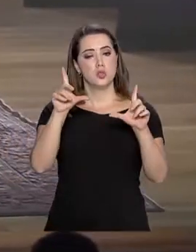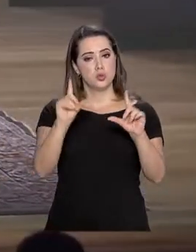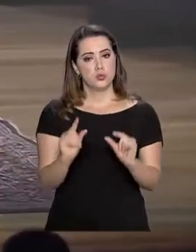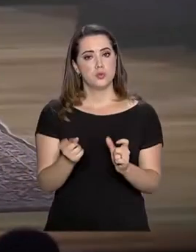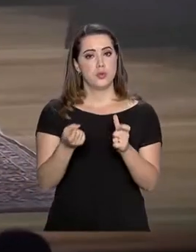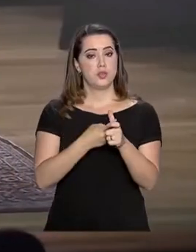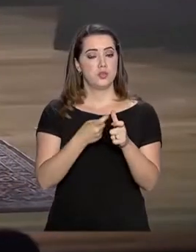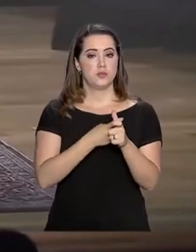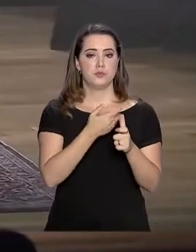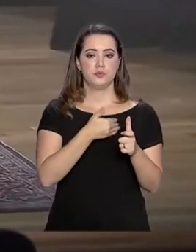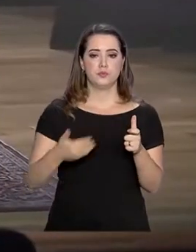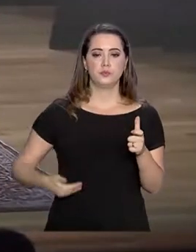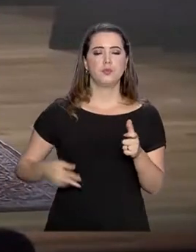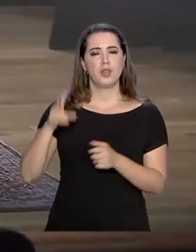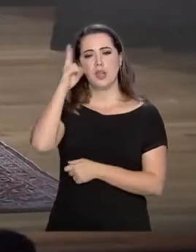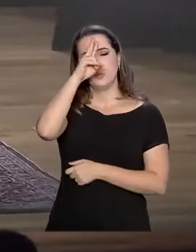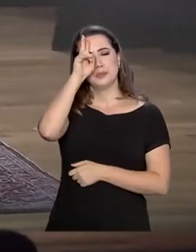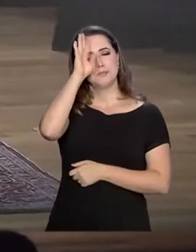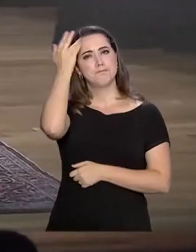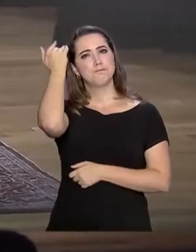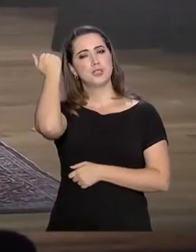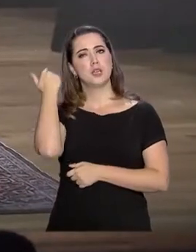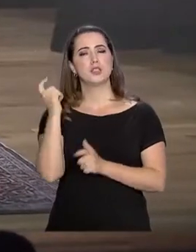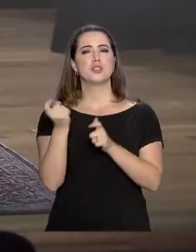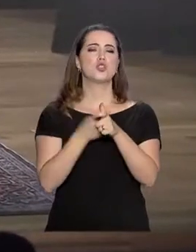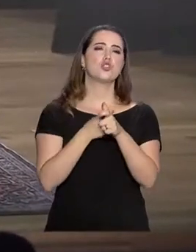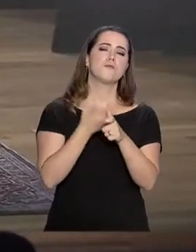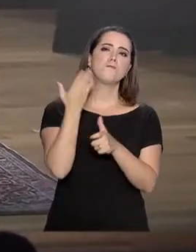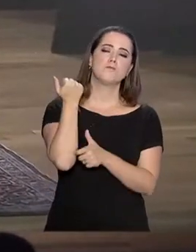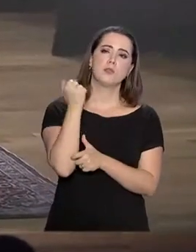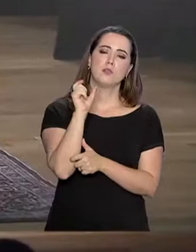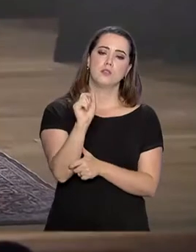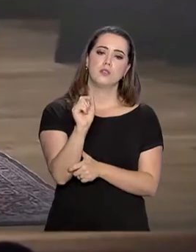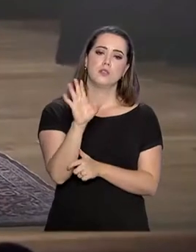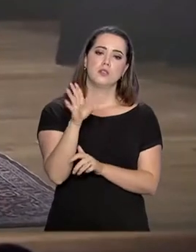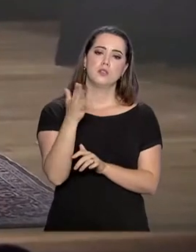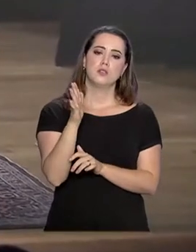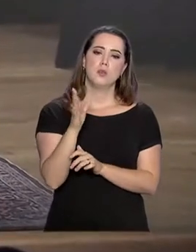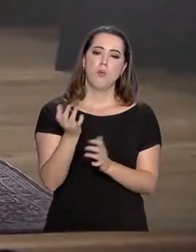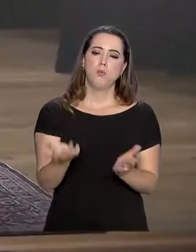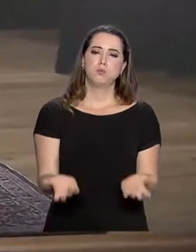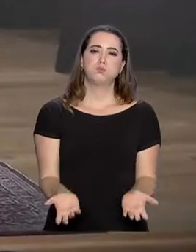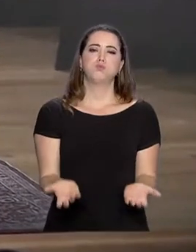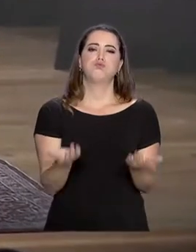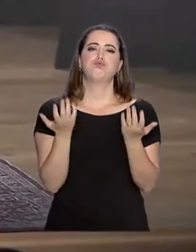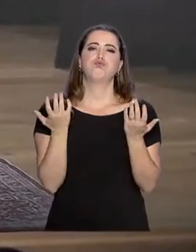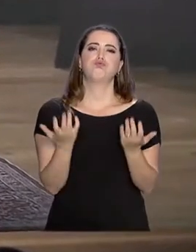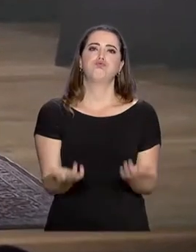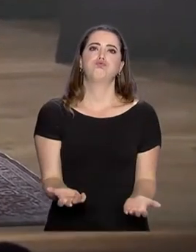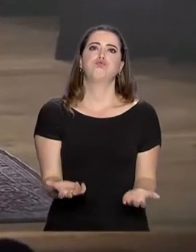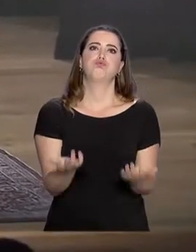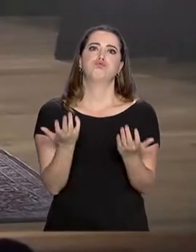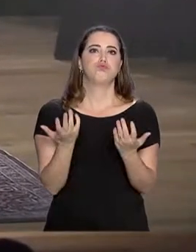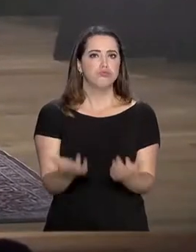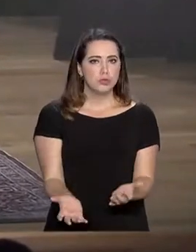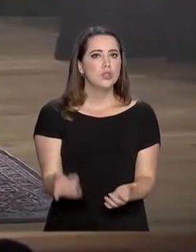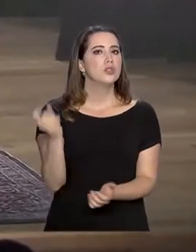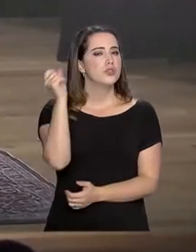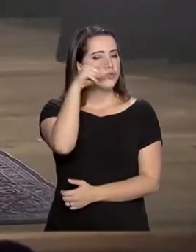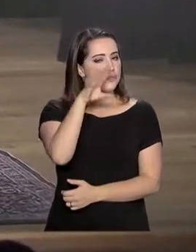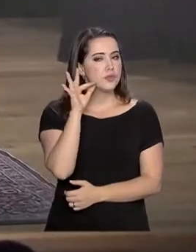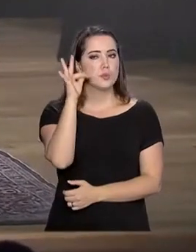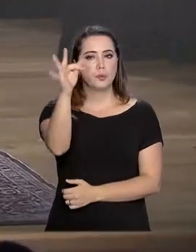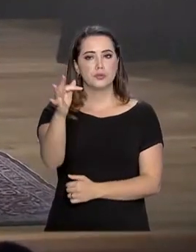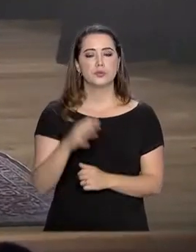Eu lembro que a dívida pública, senhoras e senhores, ela é um peso nas gerações que vêm depois de